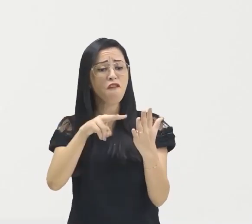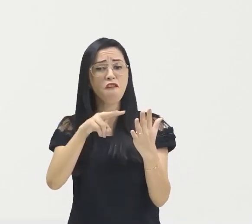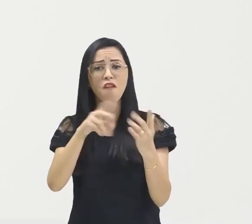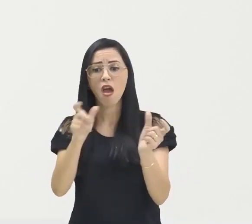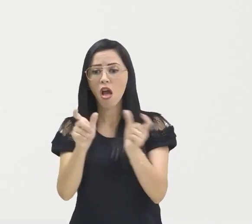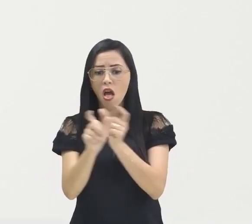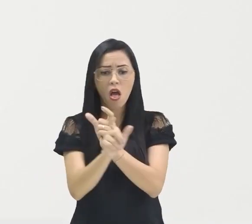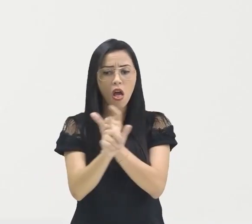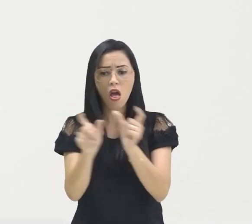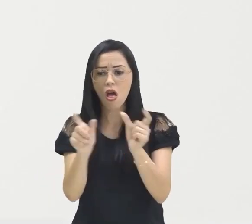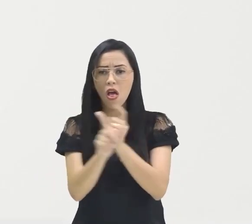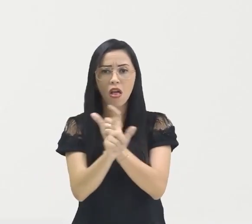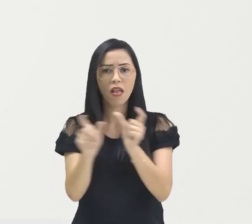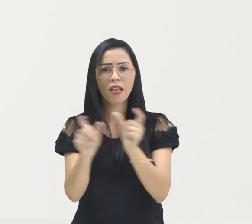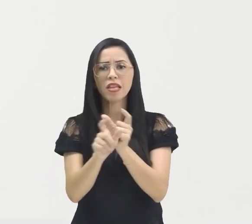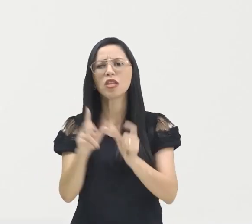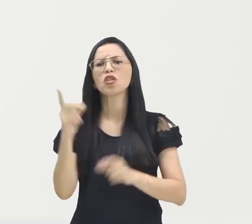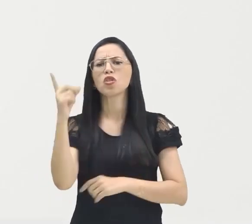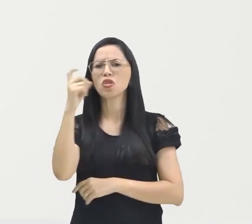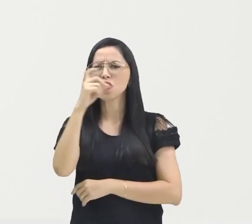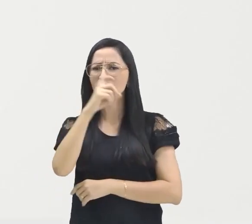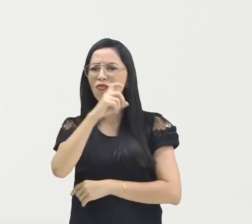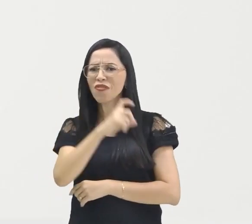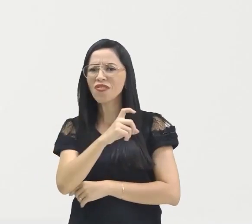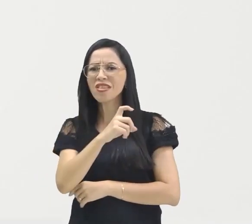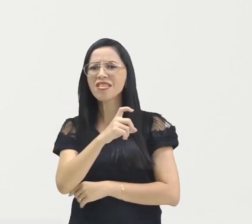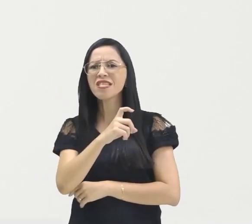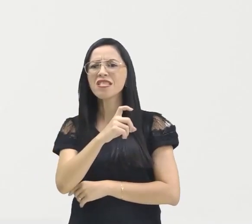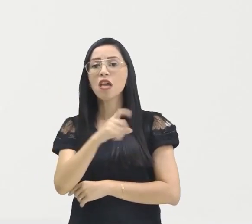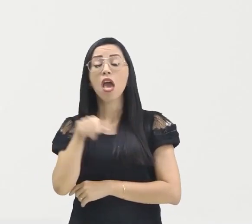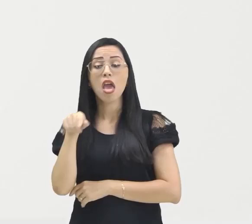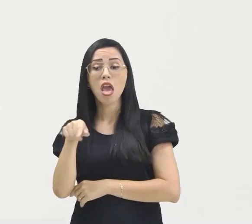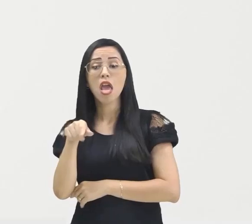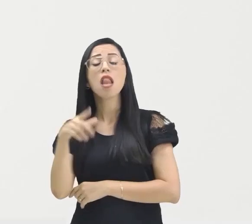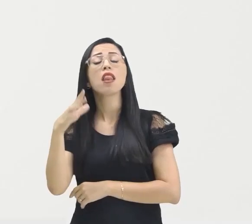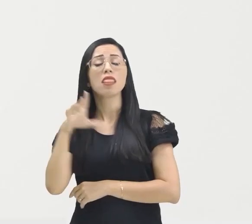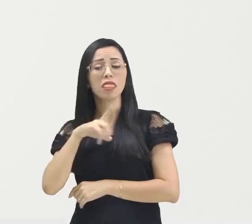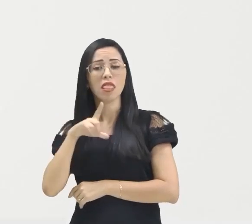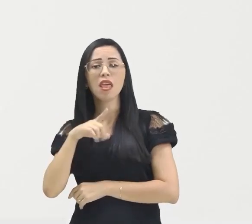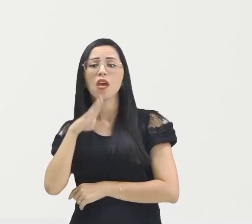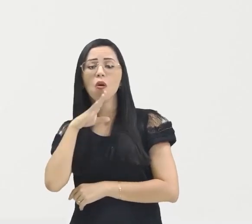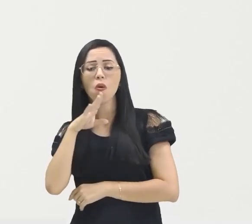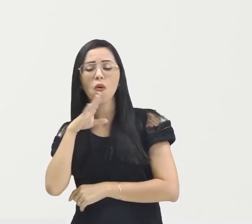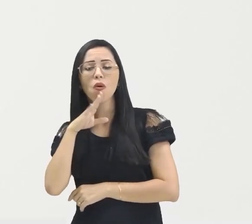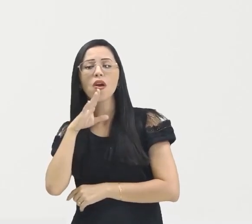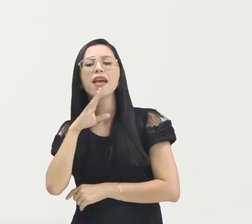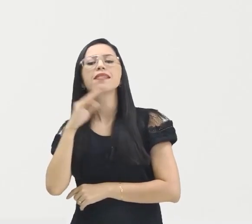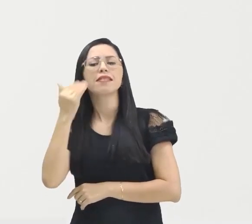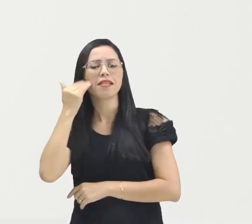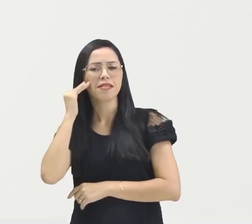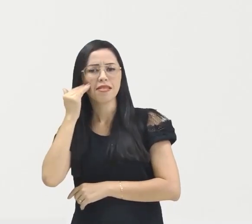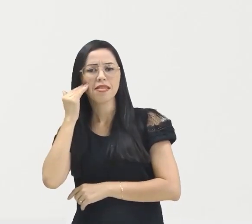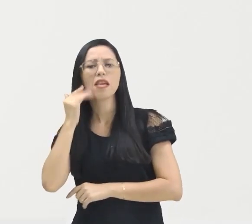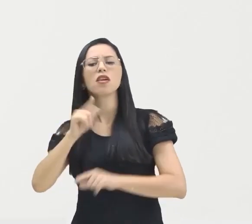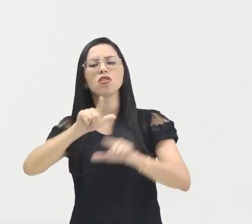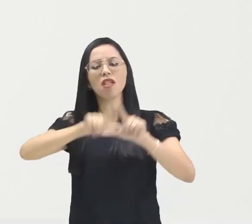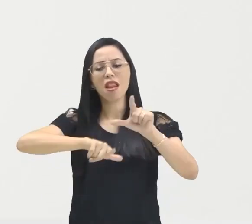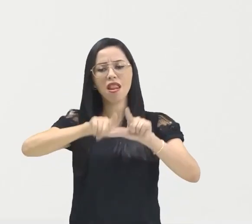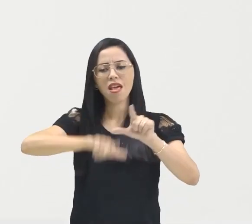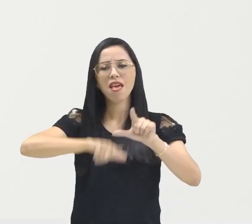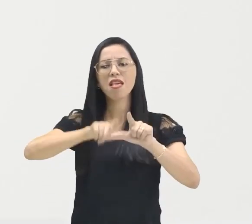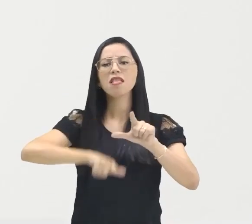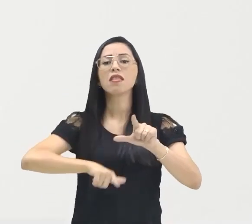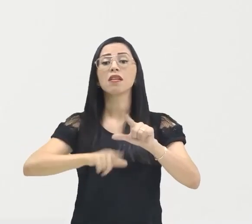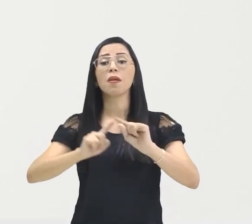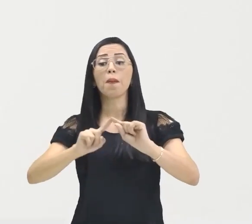de compreensão global da linguagem está boa. Ou seja, ele tem essa habilidade de compreender a linguagem em si. Mas